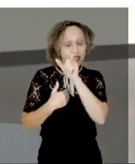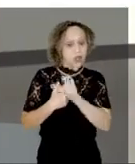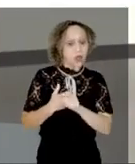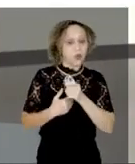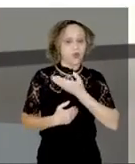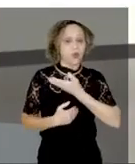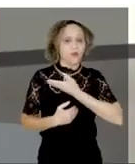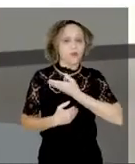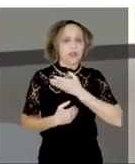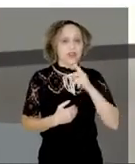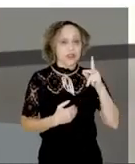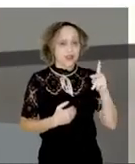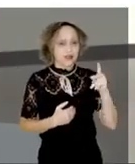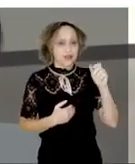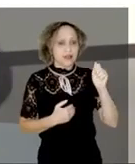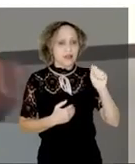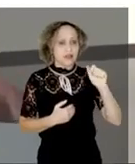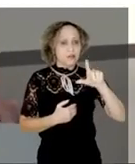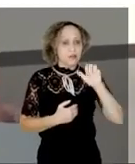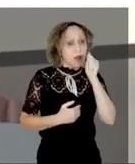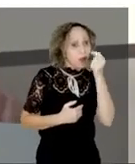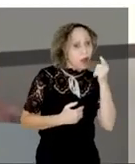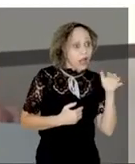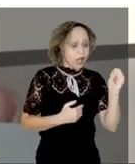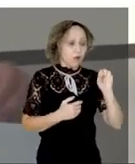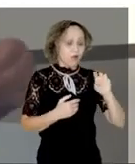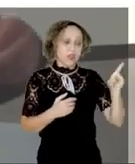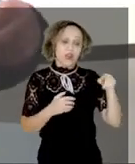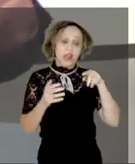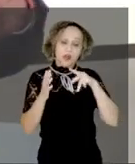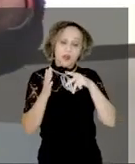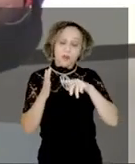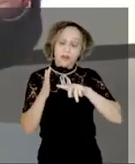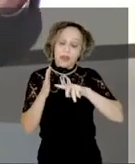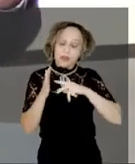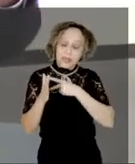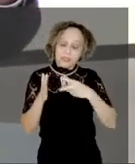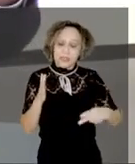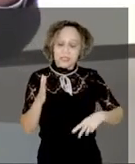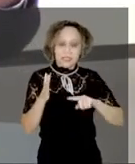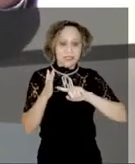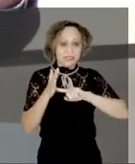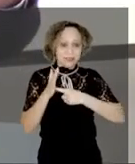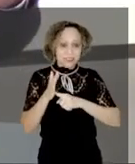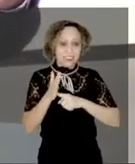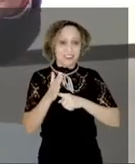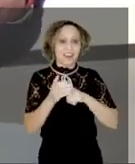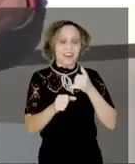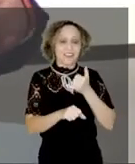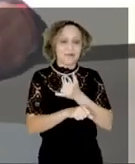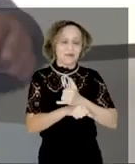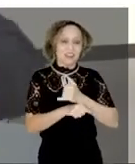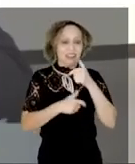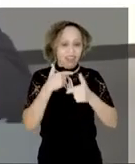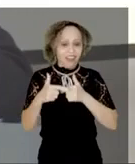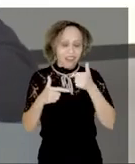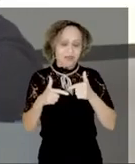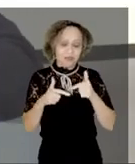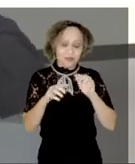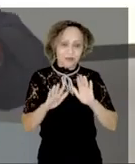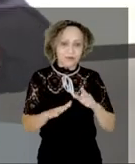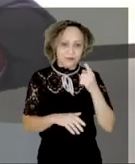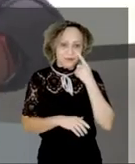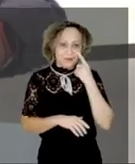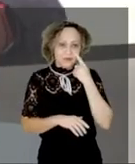está. Porque agora... Deixa eu ver assim, se eu chamei todo mundo. Eu acho que eu chamei todo mundo